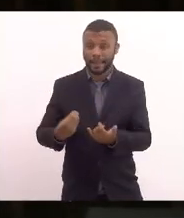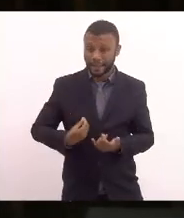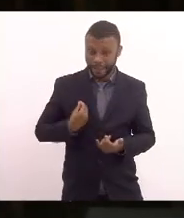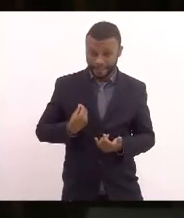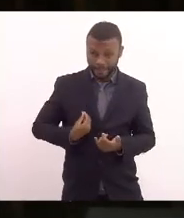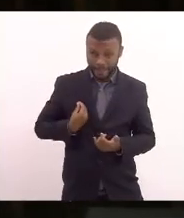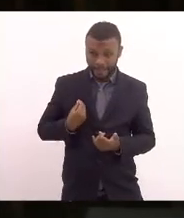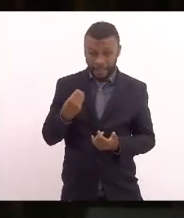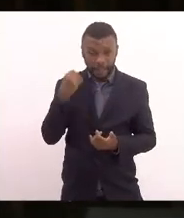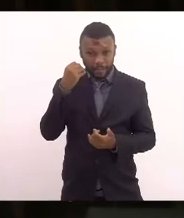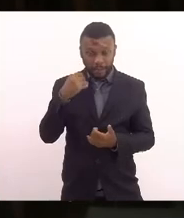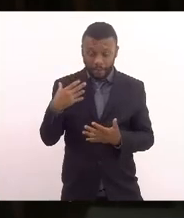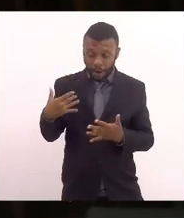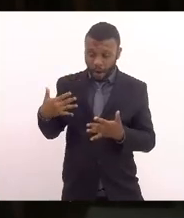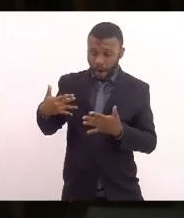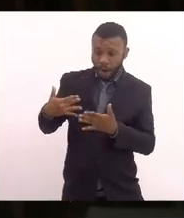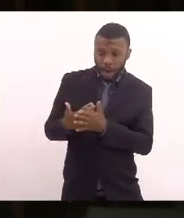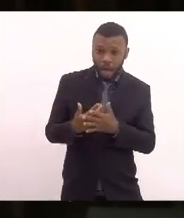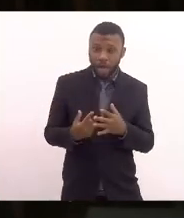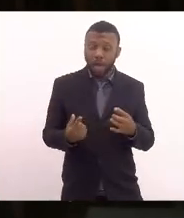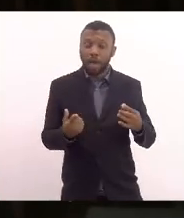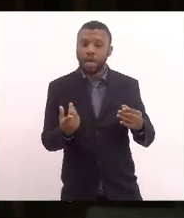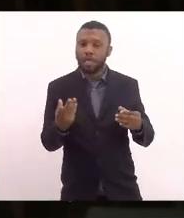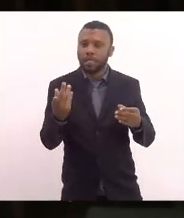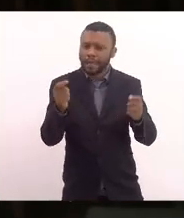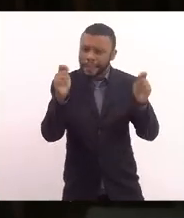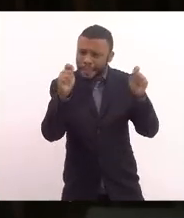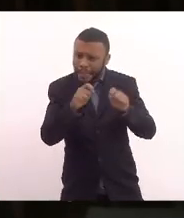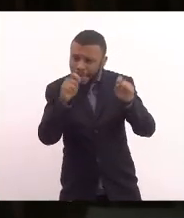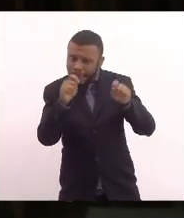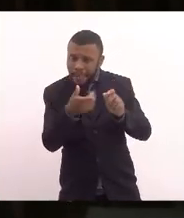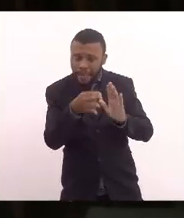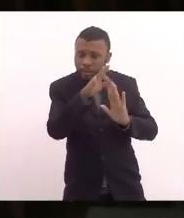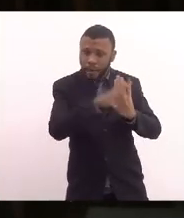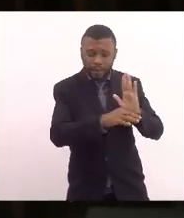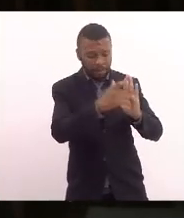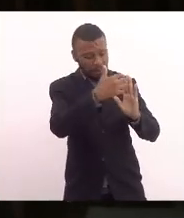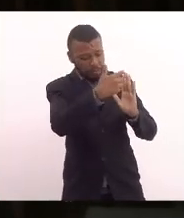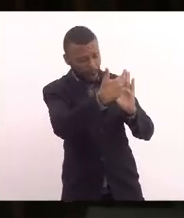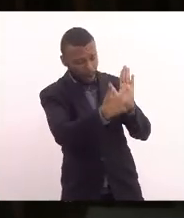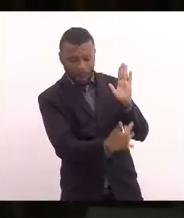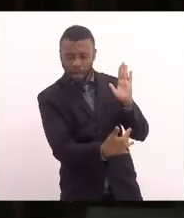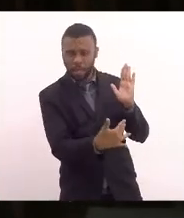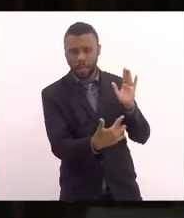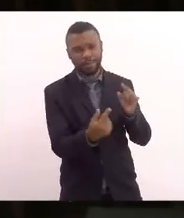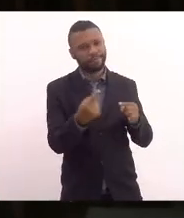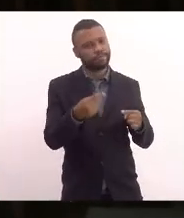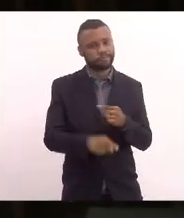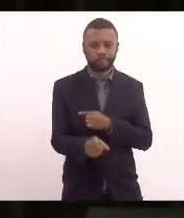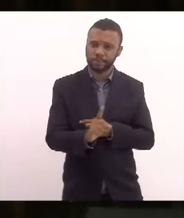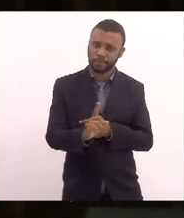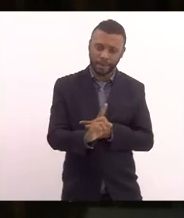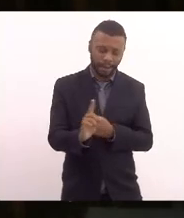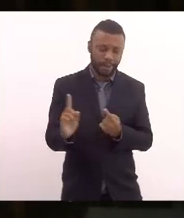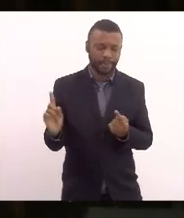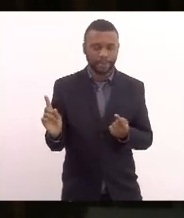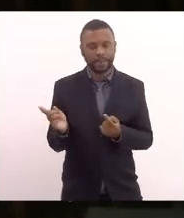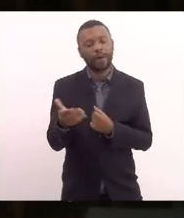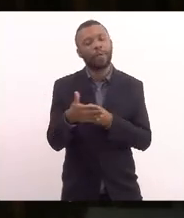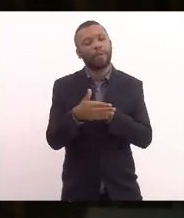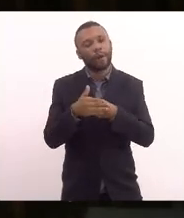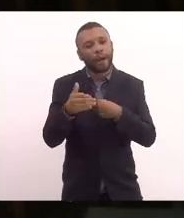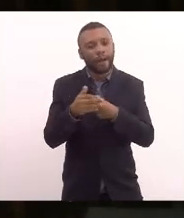no Lattes, e não cabe mesmo. E é assim, um carinho enorme que